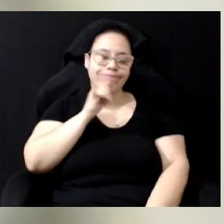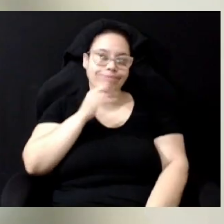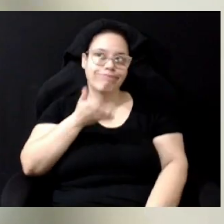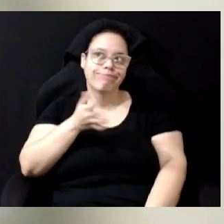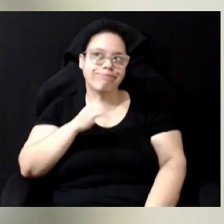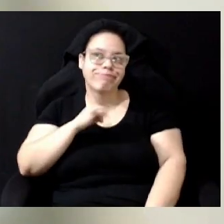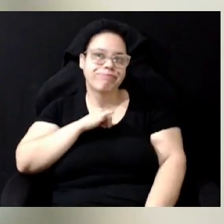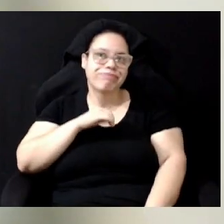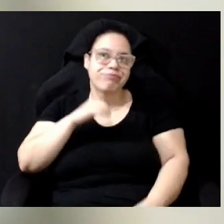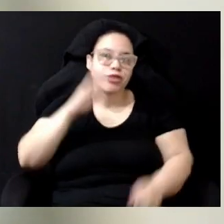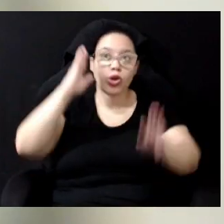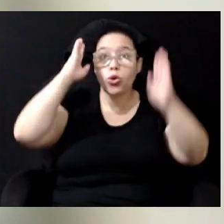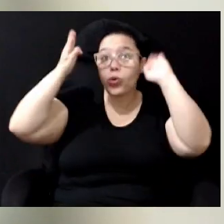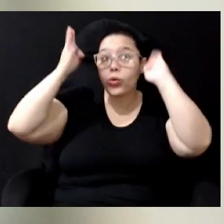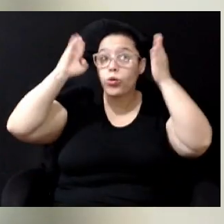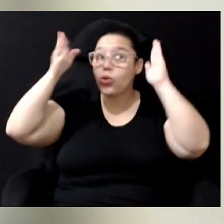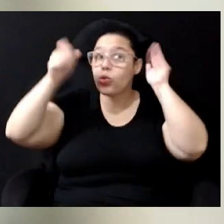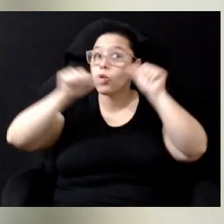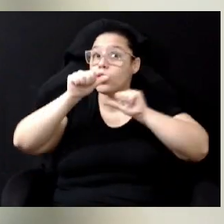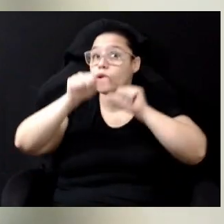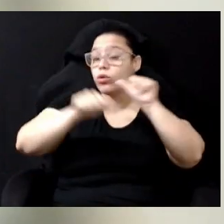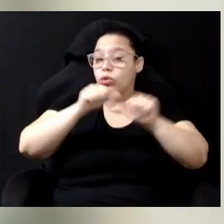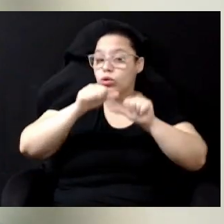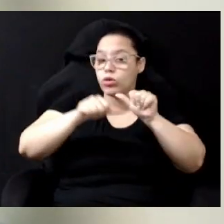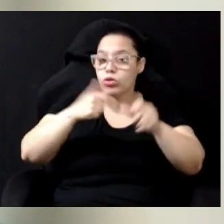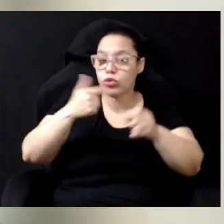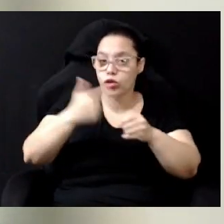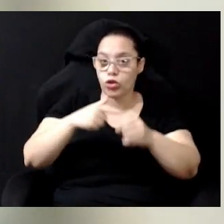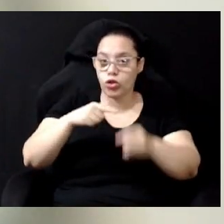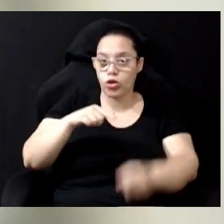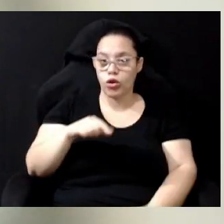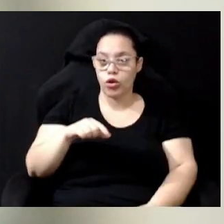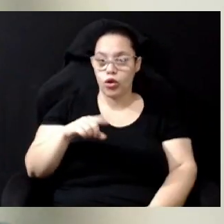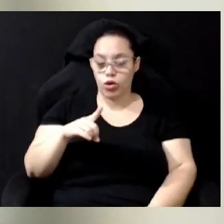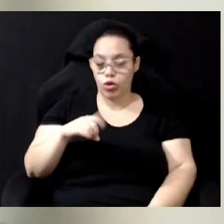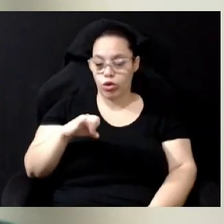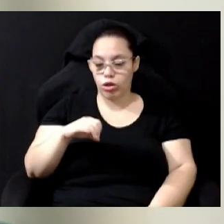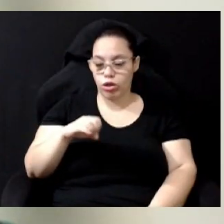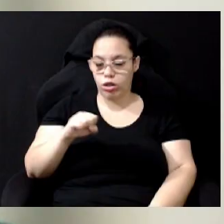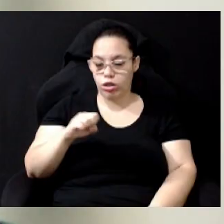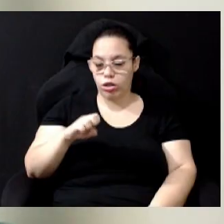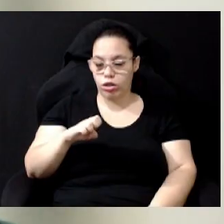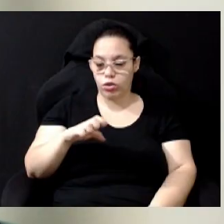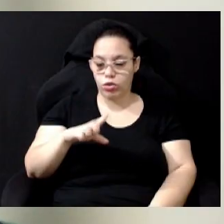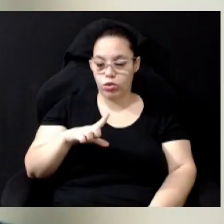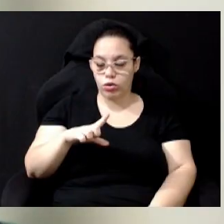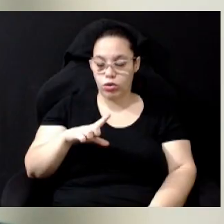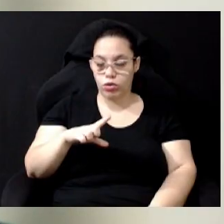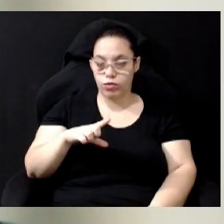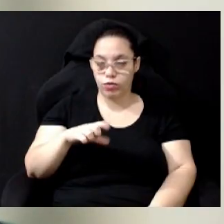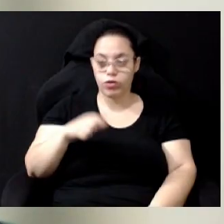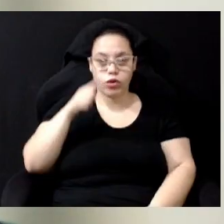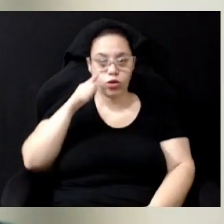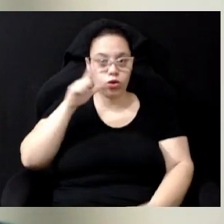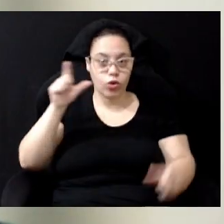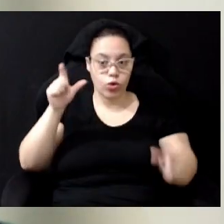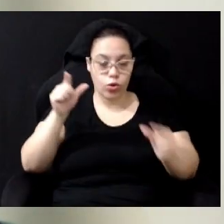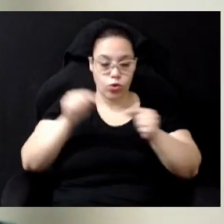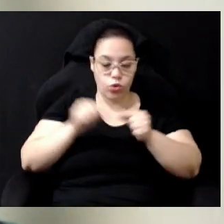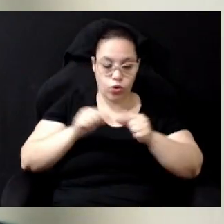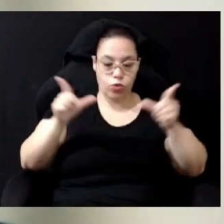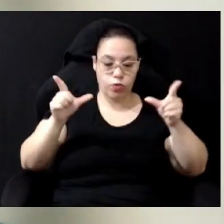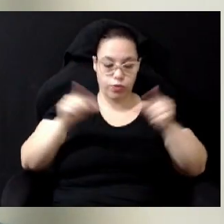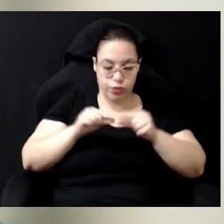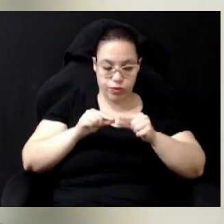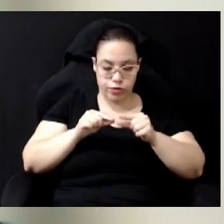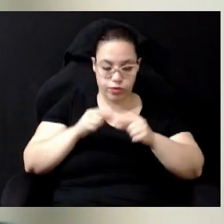se eu tiver um transporte que substitua diesel fóssil por biodiesel, eu consigo contabilizar a redução de emissões por